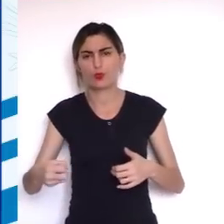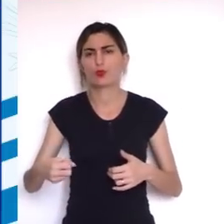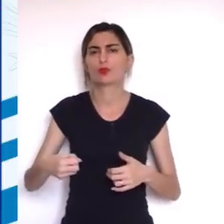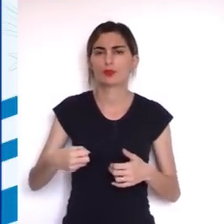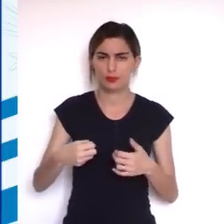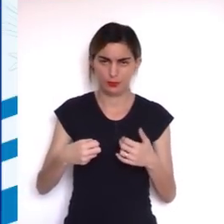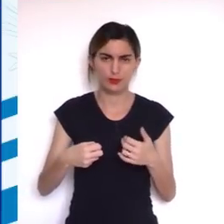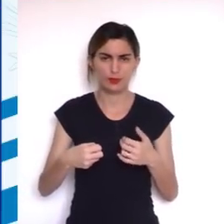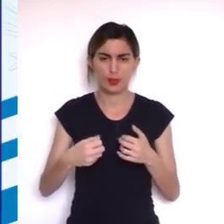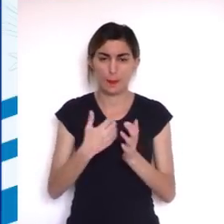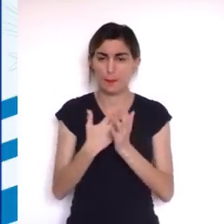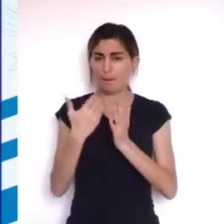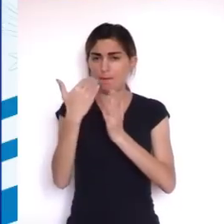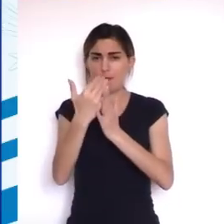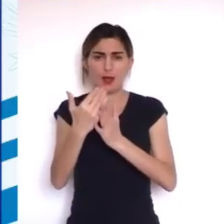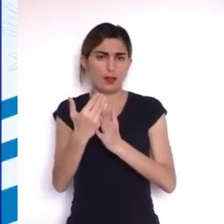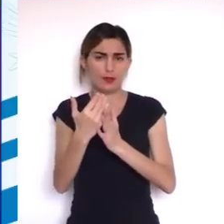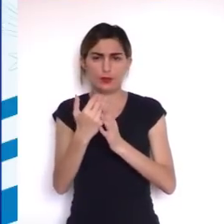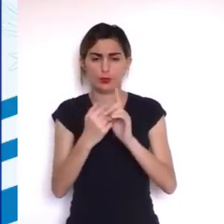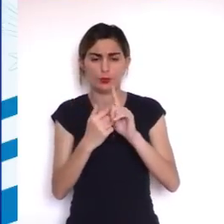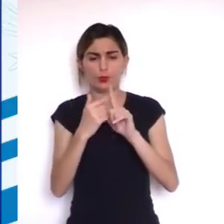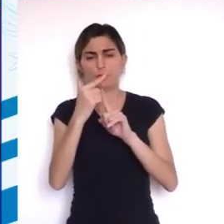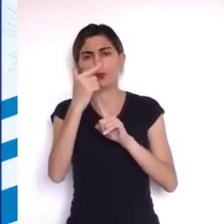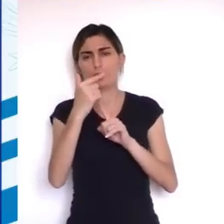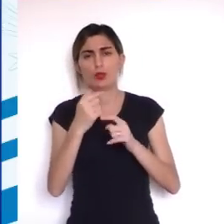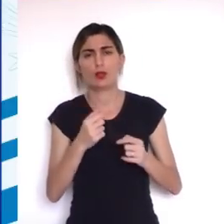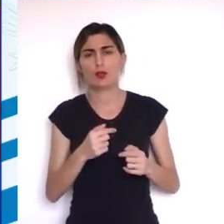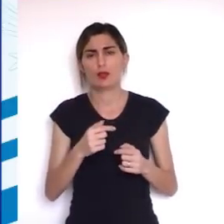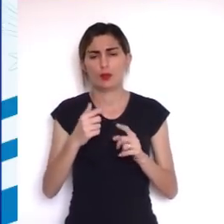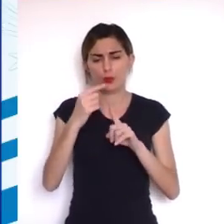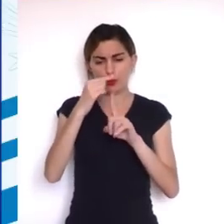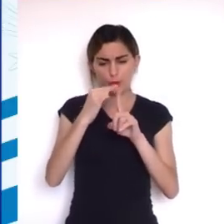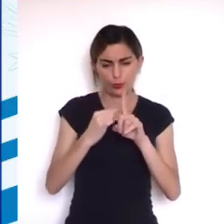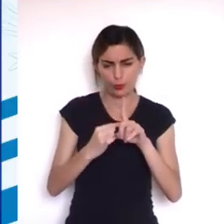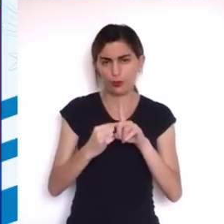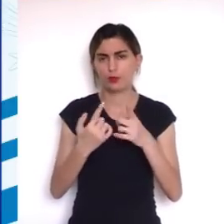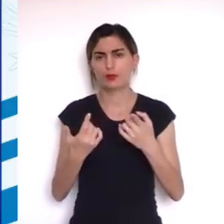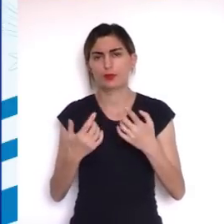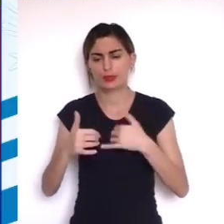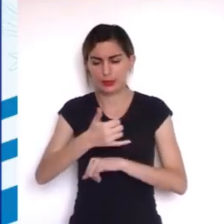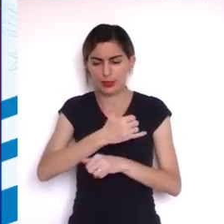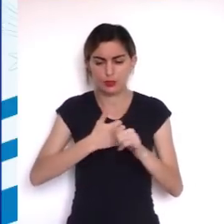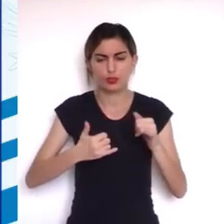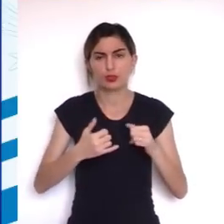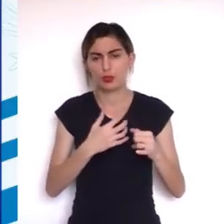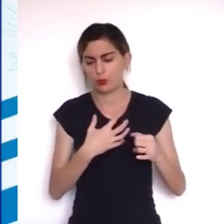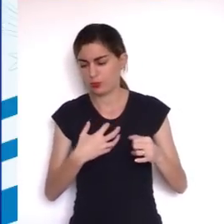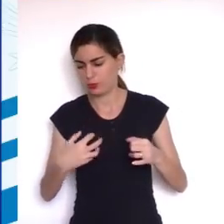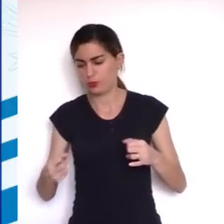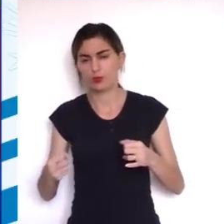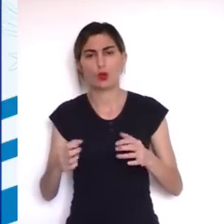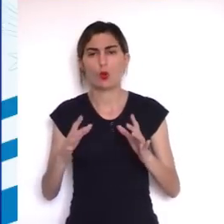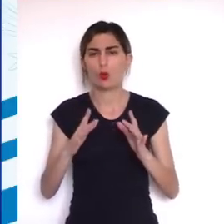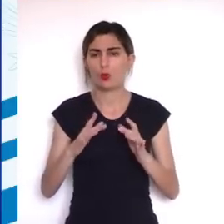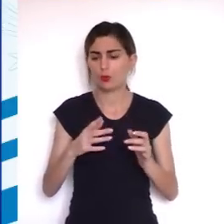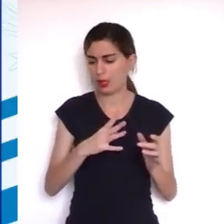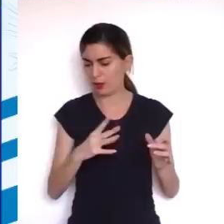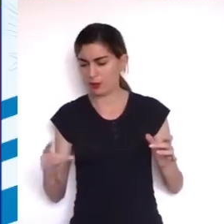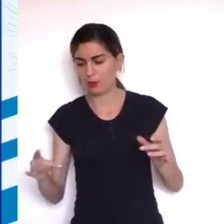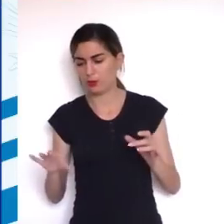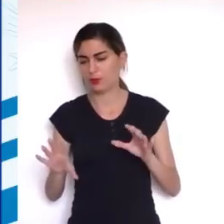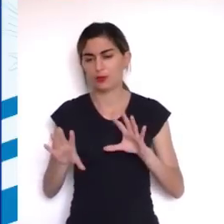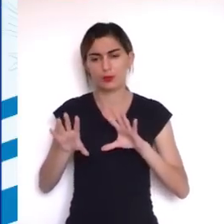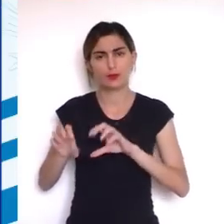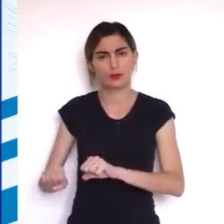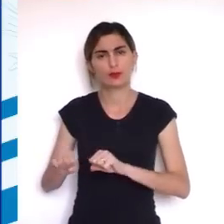de partículas que são mais energéticas para partículas menos energéticas, por contato